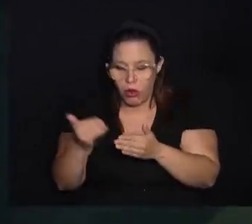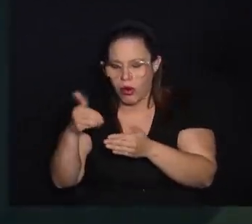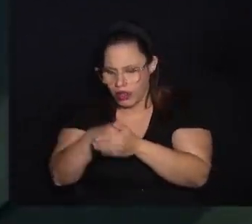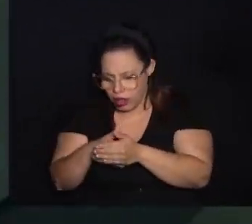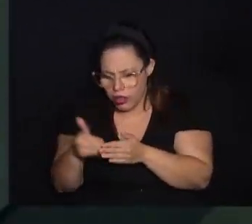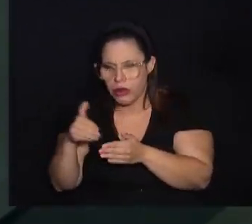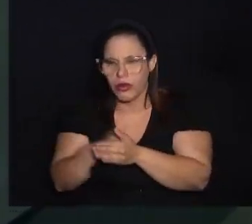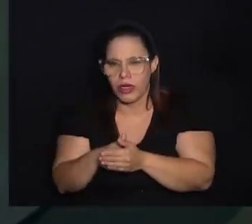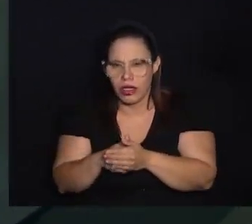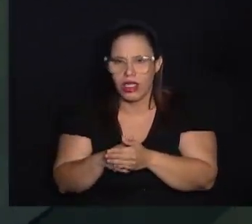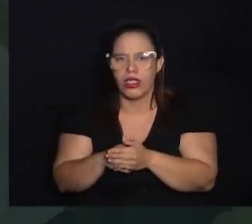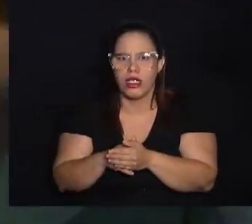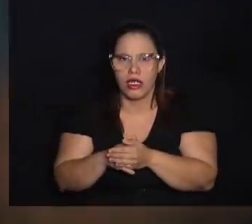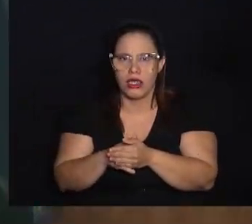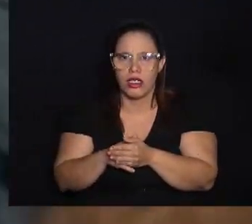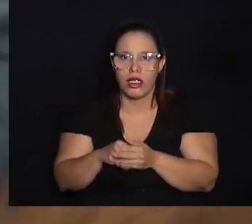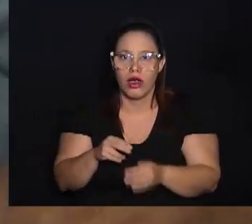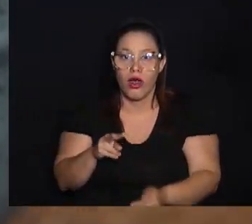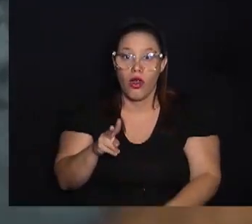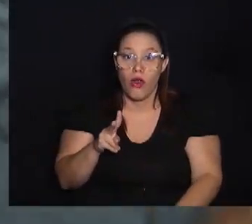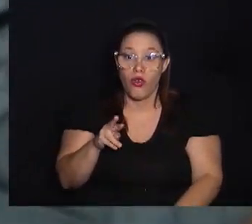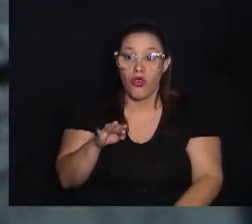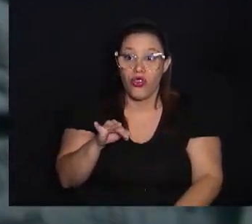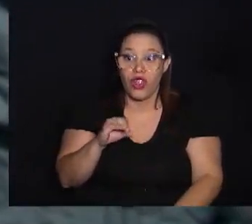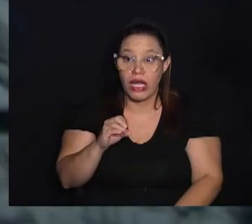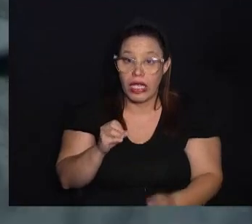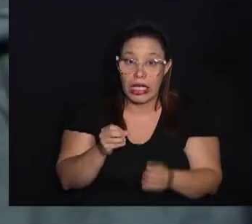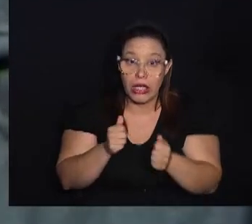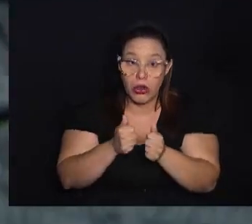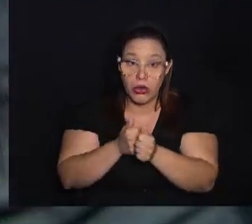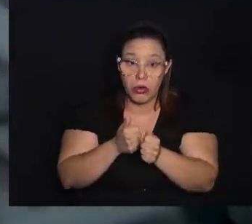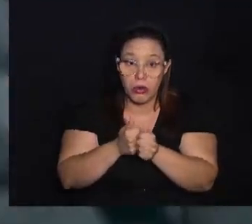né? O vidro aqui próximo também, qualquer,